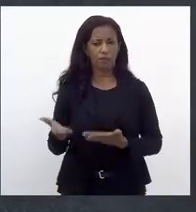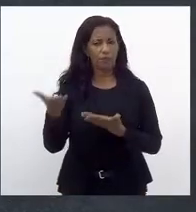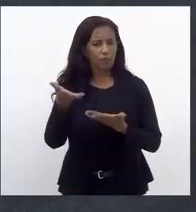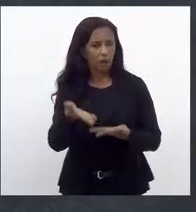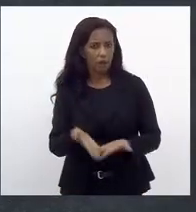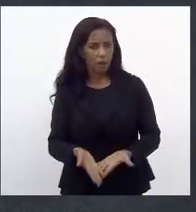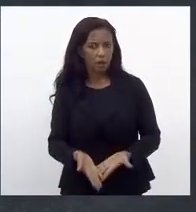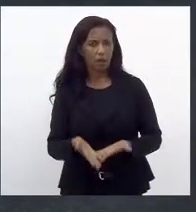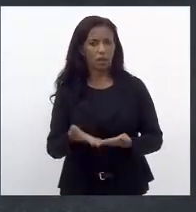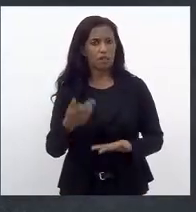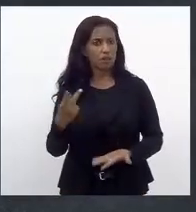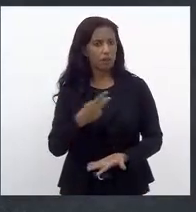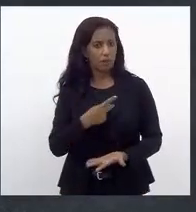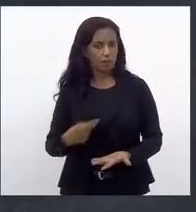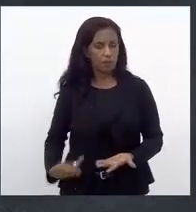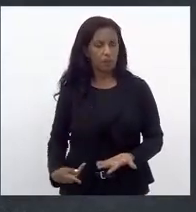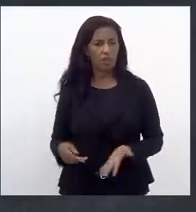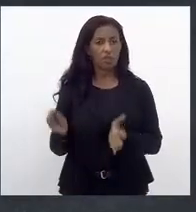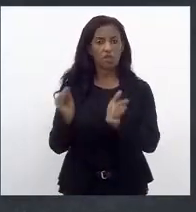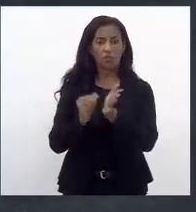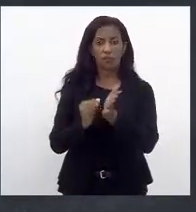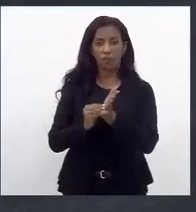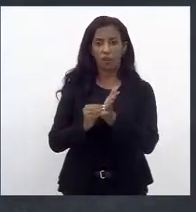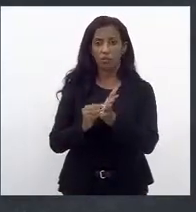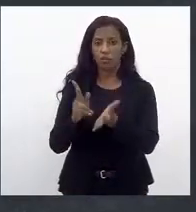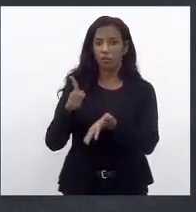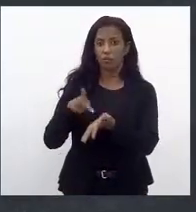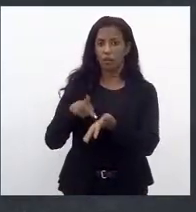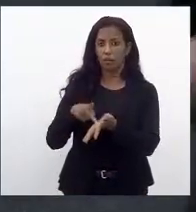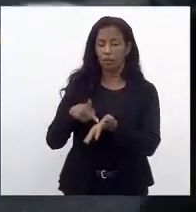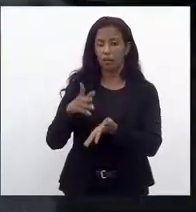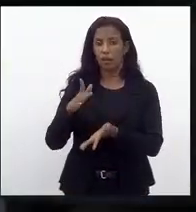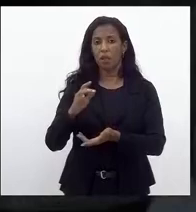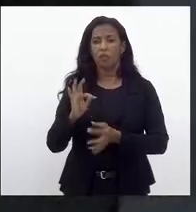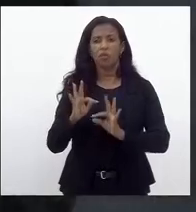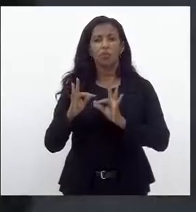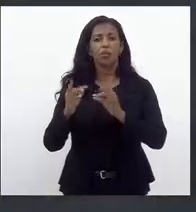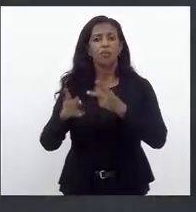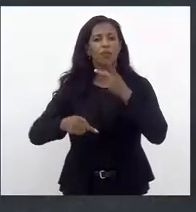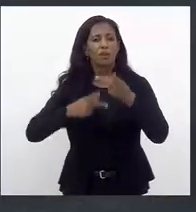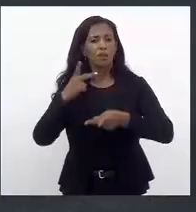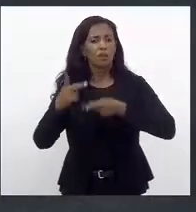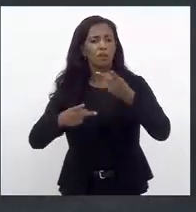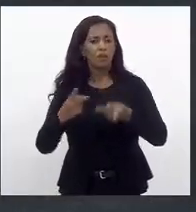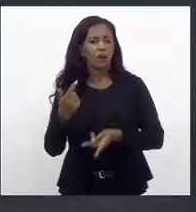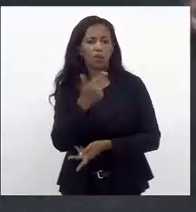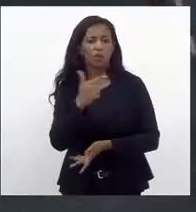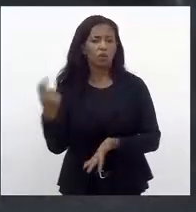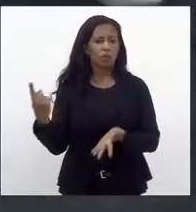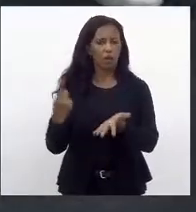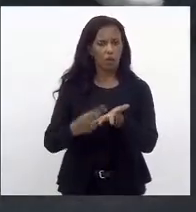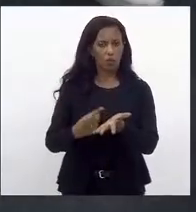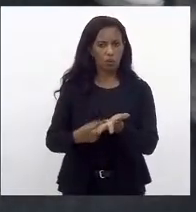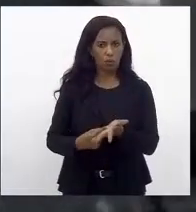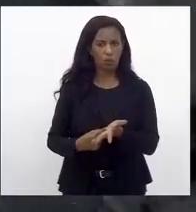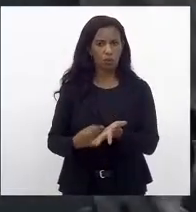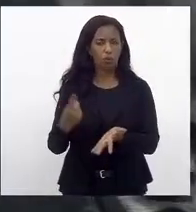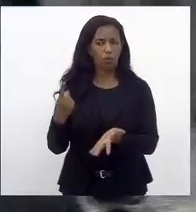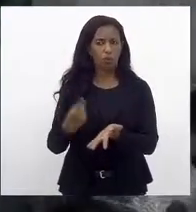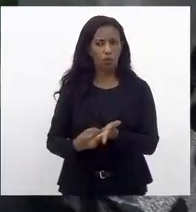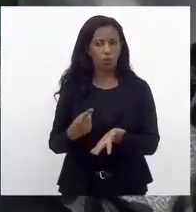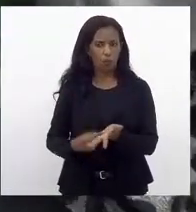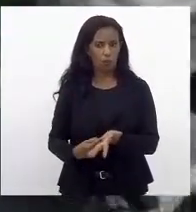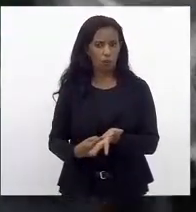cima senhor presidente falta com a verdade aqueles que dizem que não cumprimos os acordos os acordos